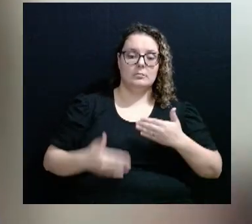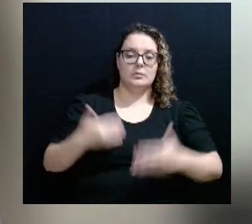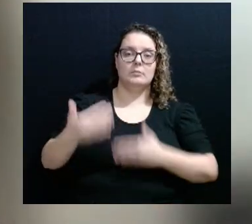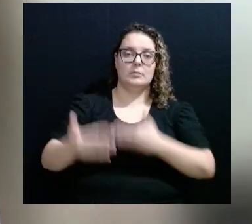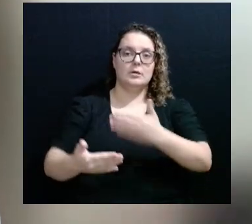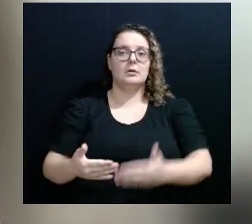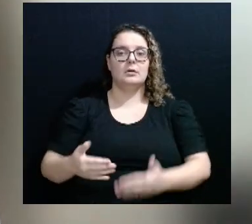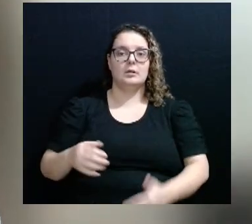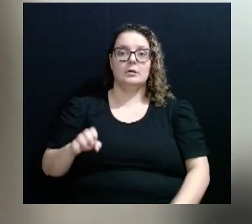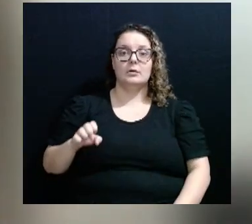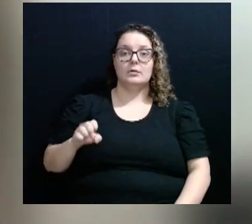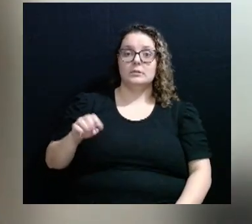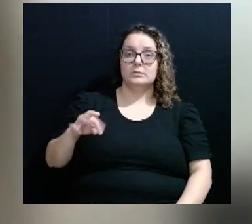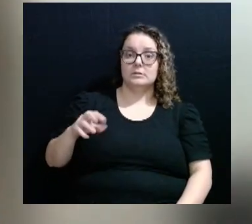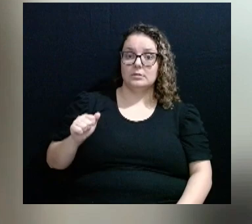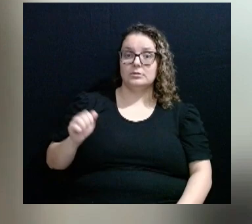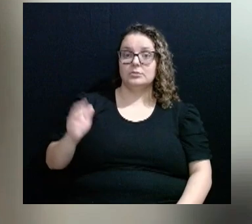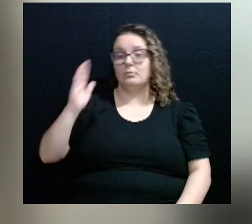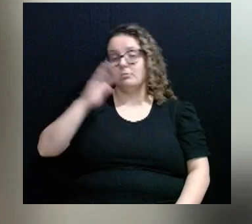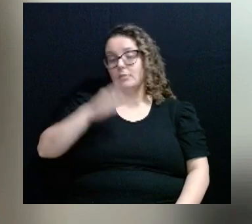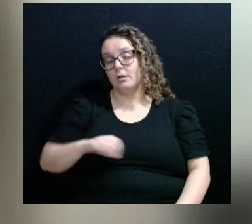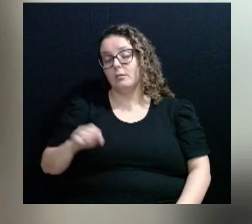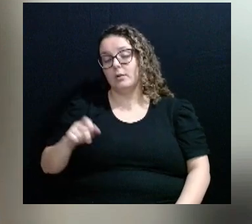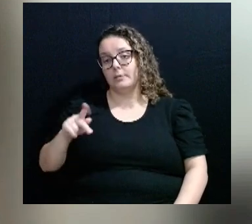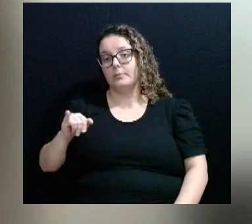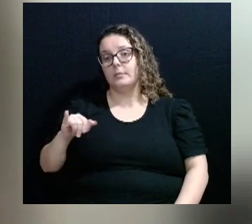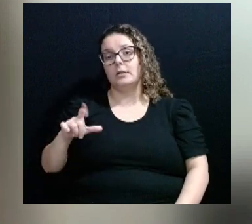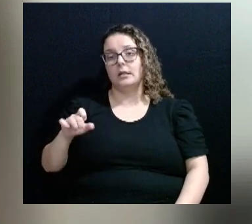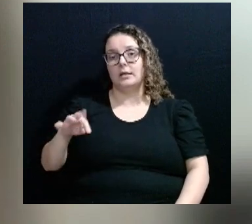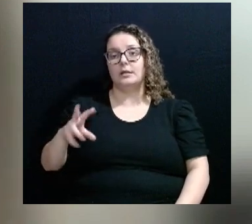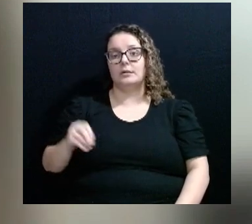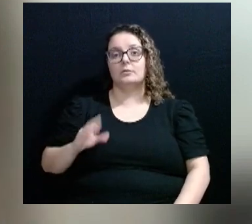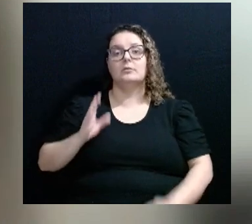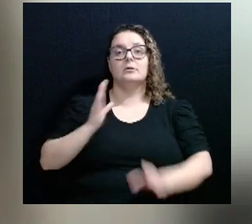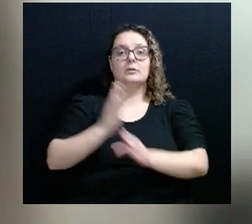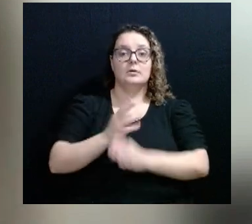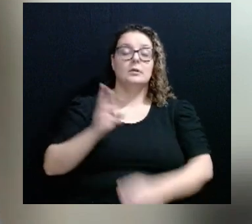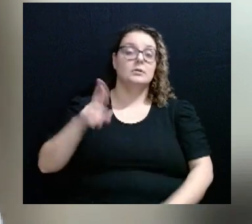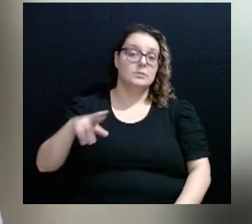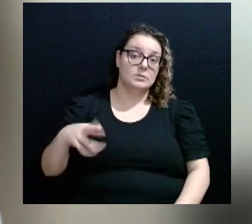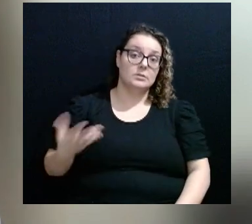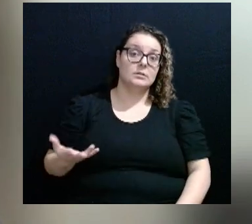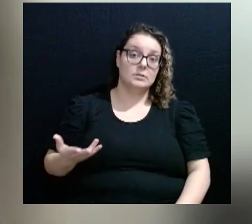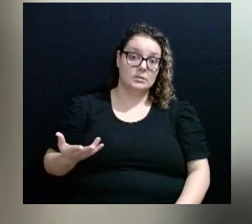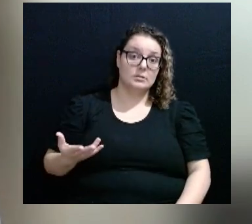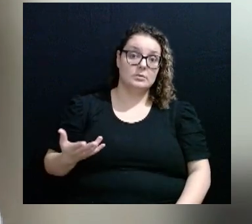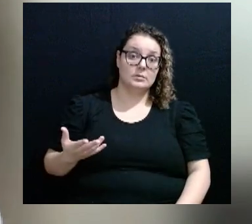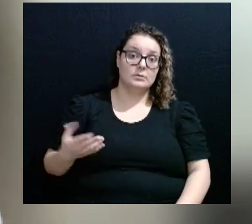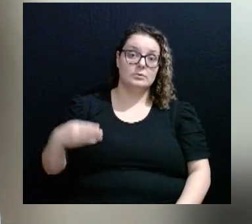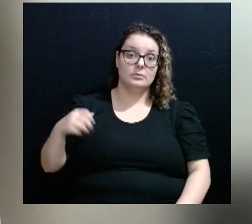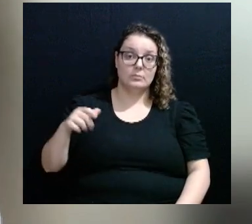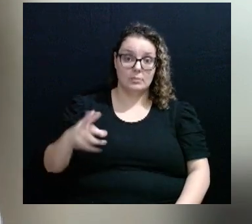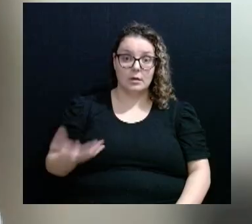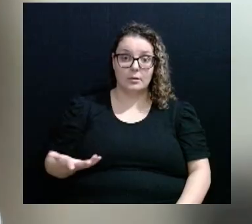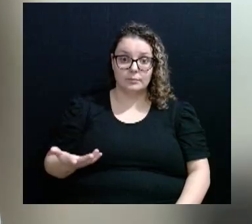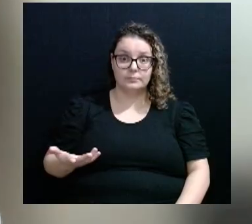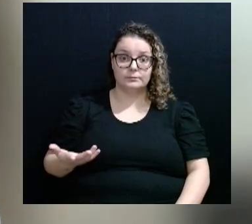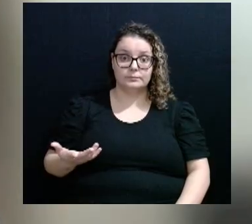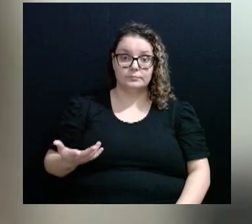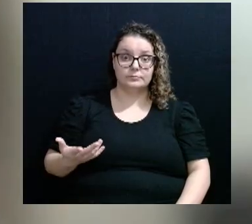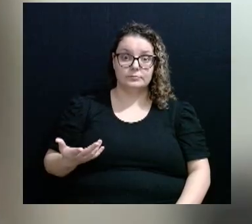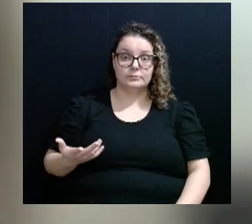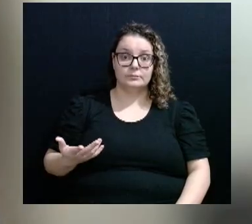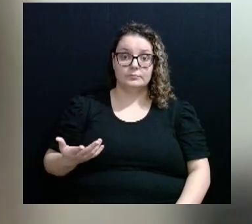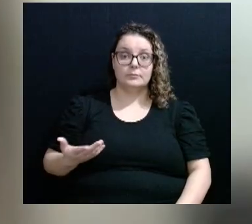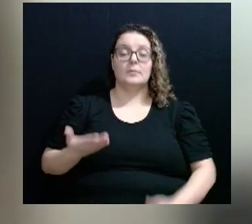crise atrás da outra, que é o estado de mal epilético, que aí a gente tem que identificar a causa desse estado de mal,